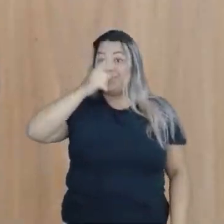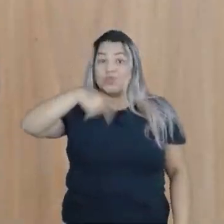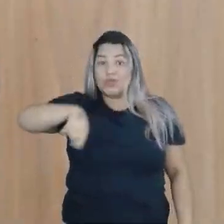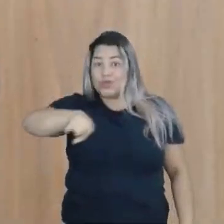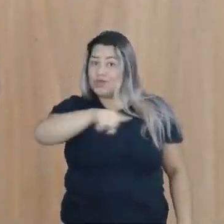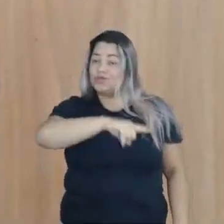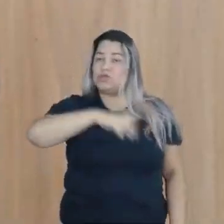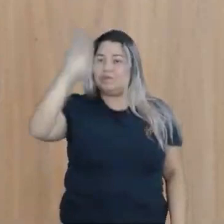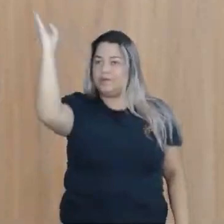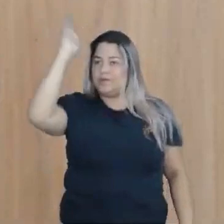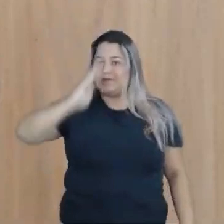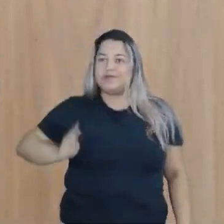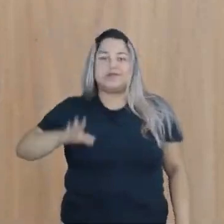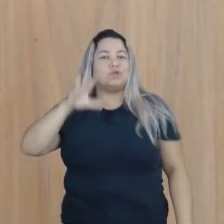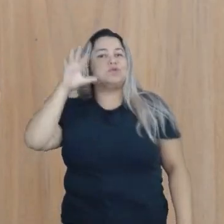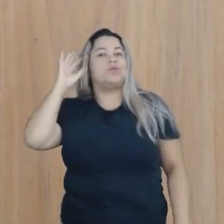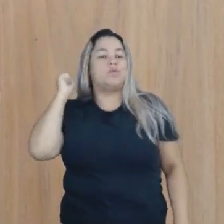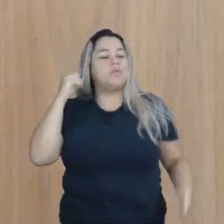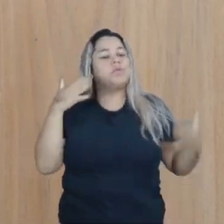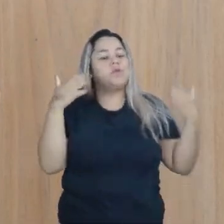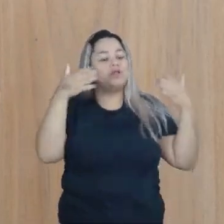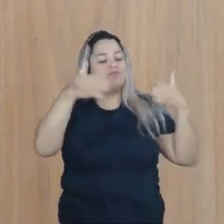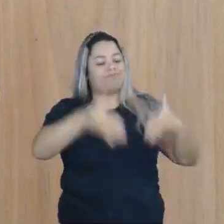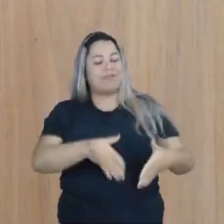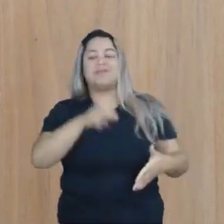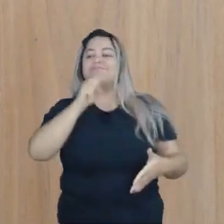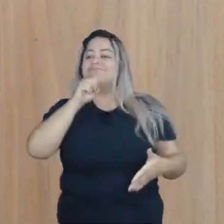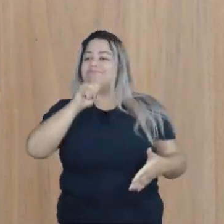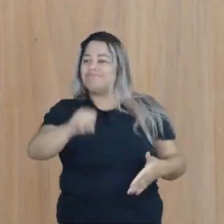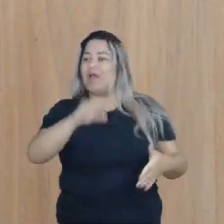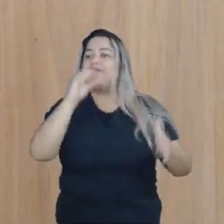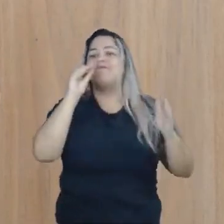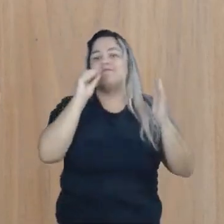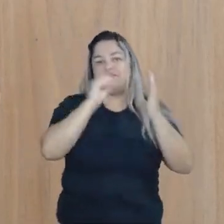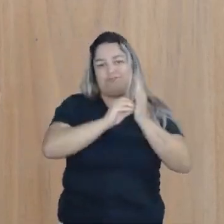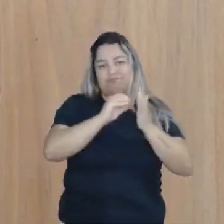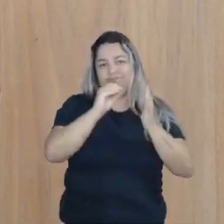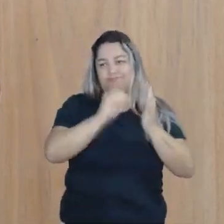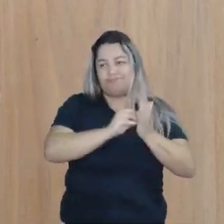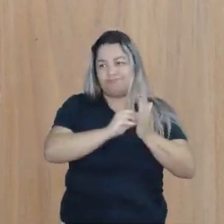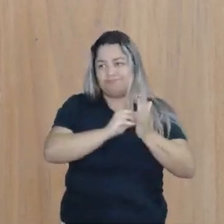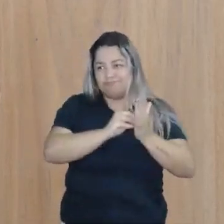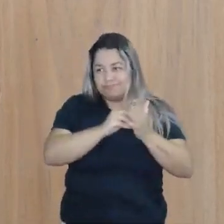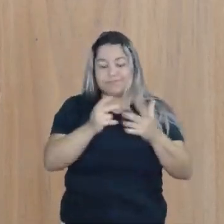Brasil e eles precisam ser ouvidos, precisam participar. E se eles não participam, falta alguma